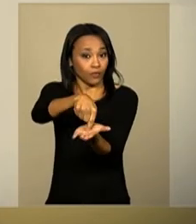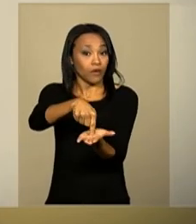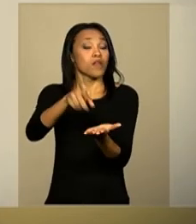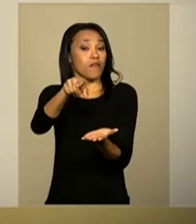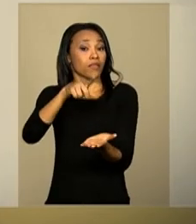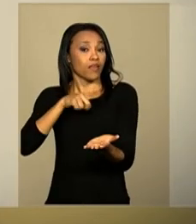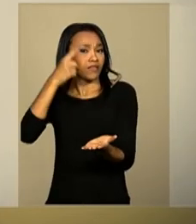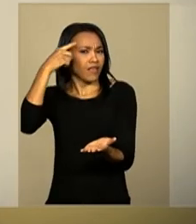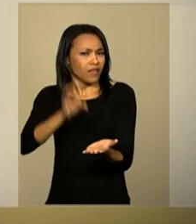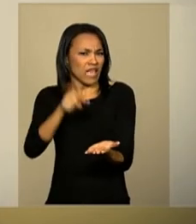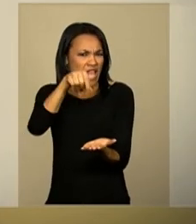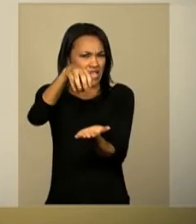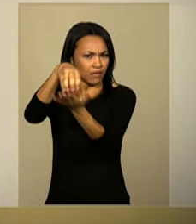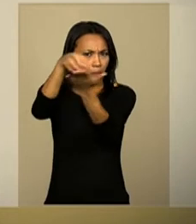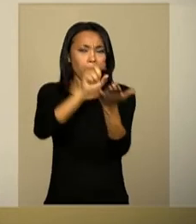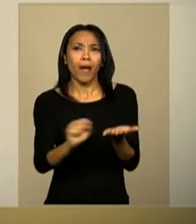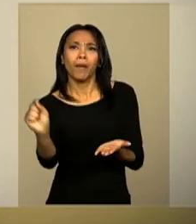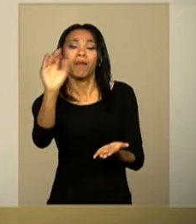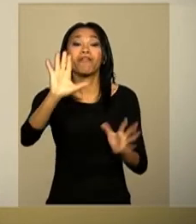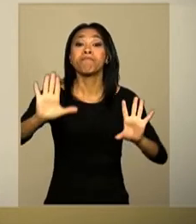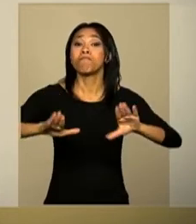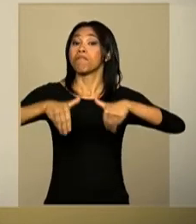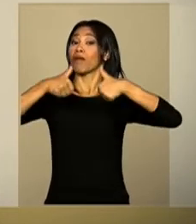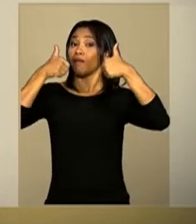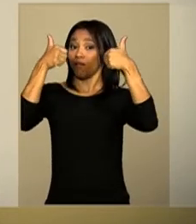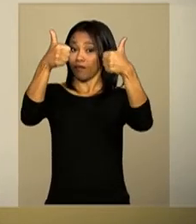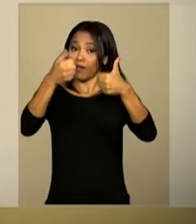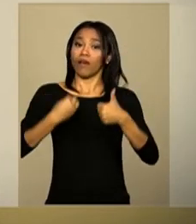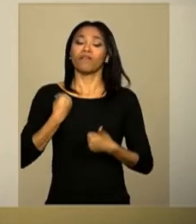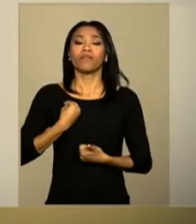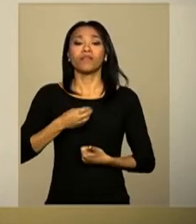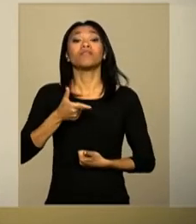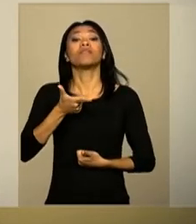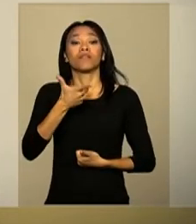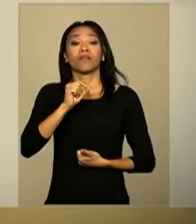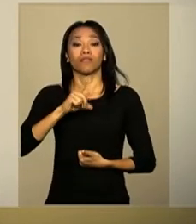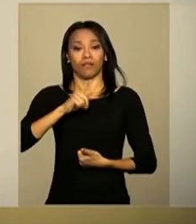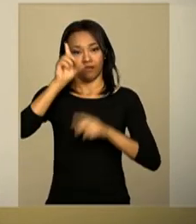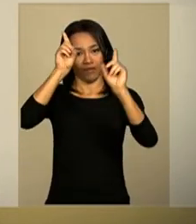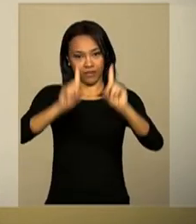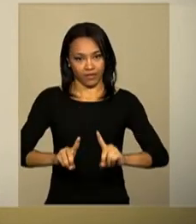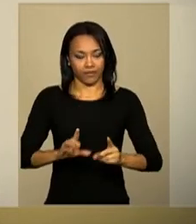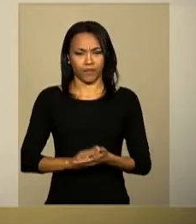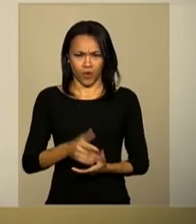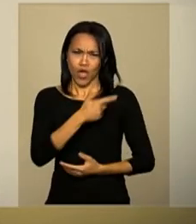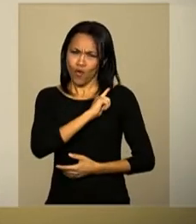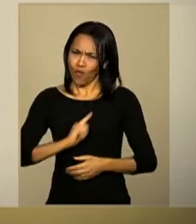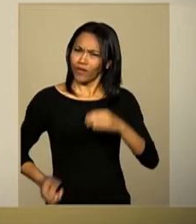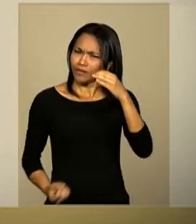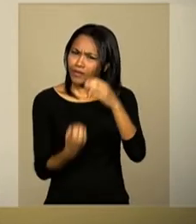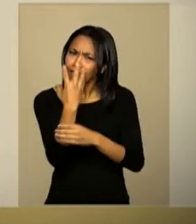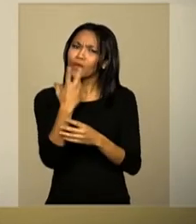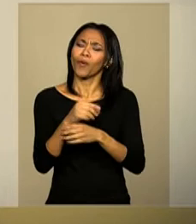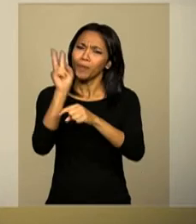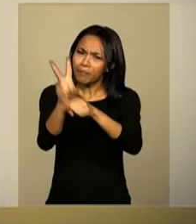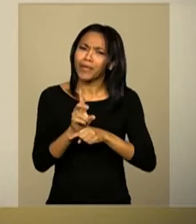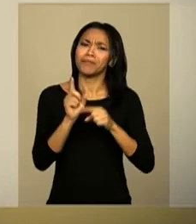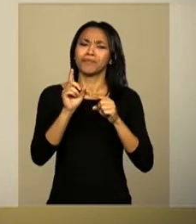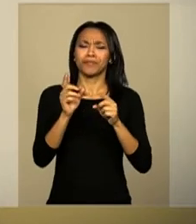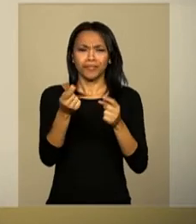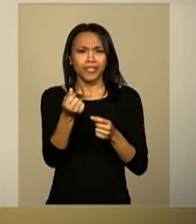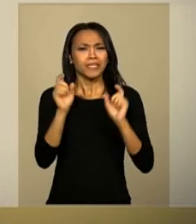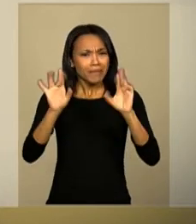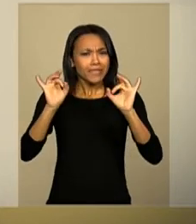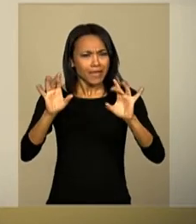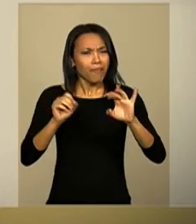de uma coisa eles vão melhorar em muito a vida da pessoa com deficiência e o governo criou uma linha de crédito especial